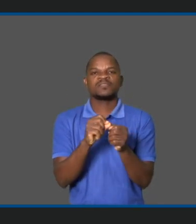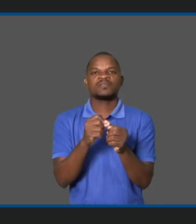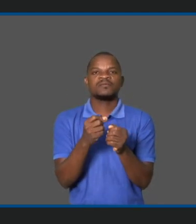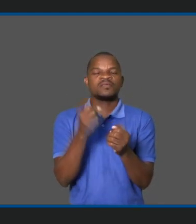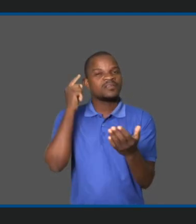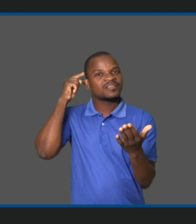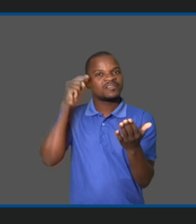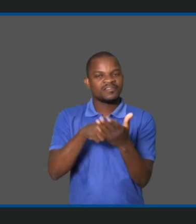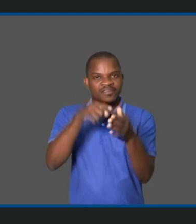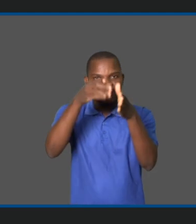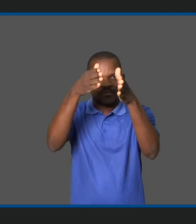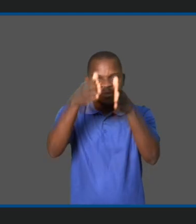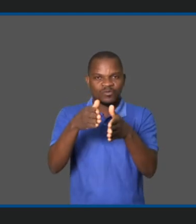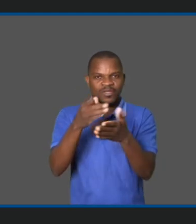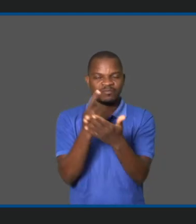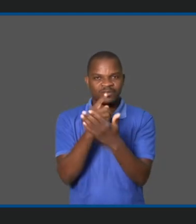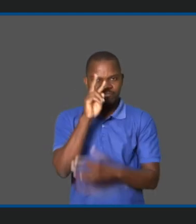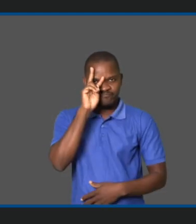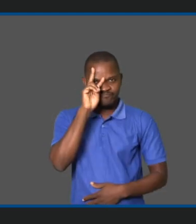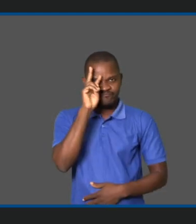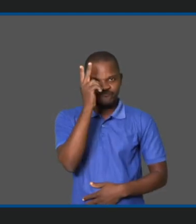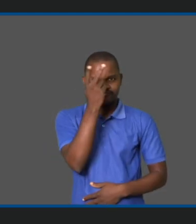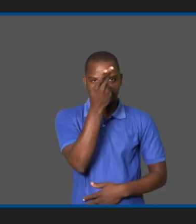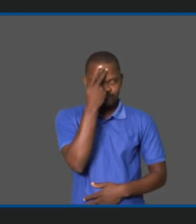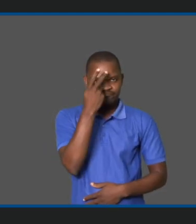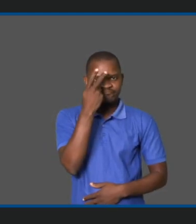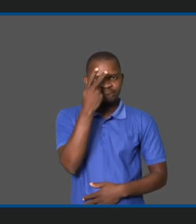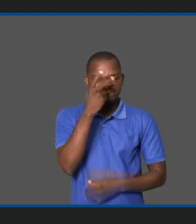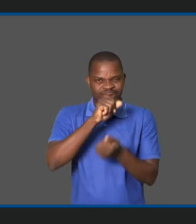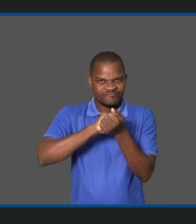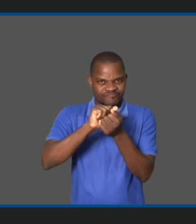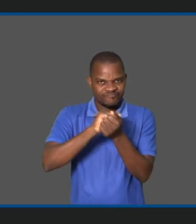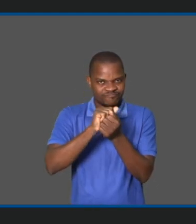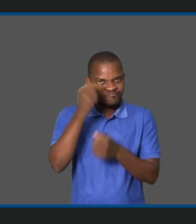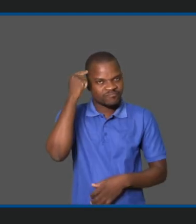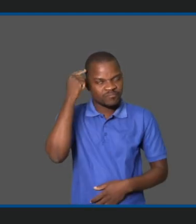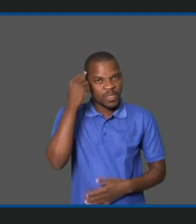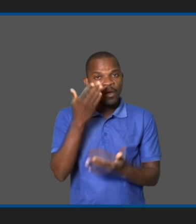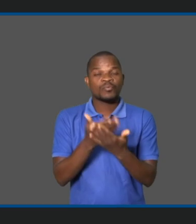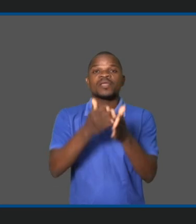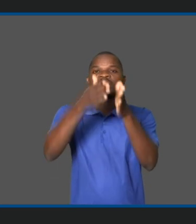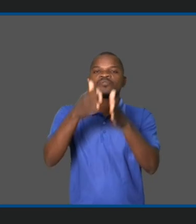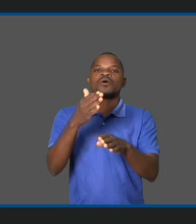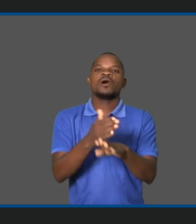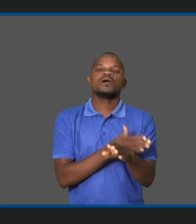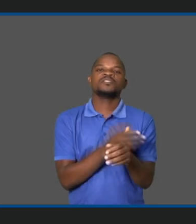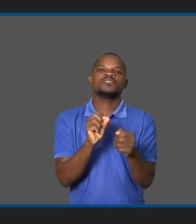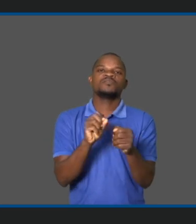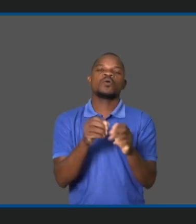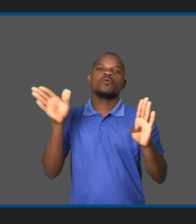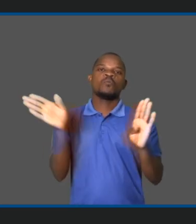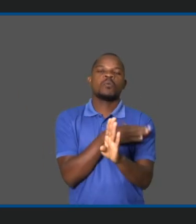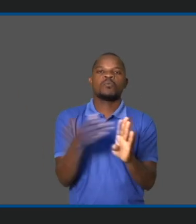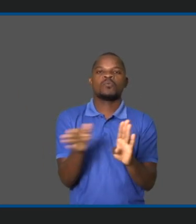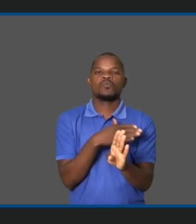cometeu tal violação e mostrar aos